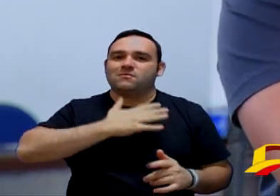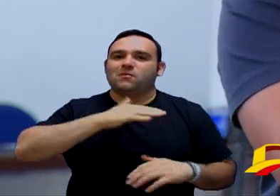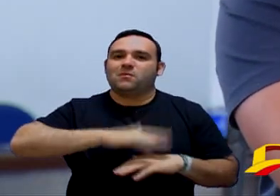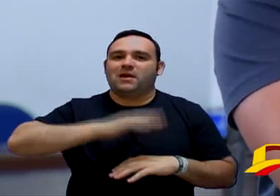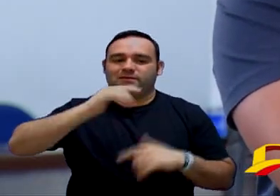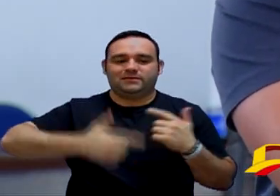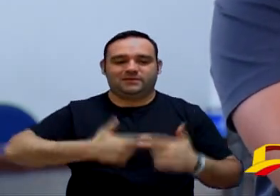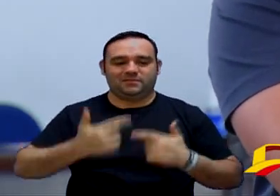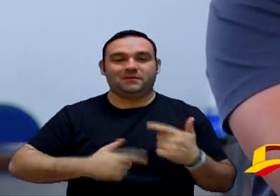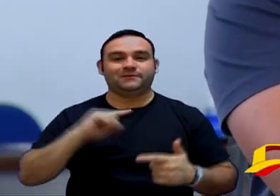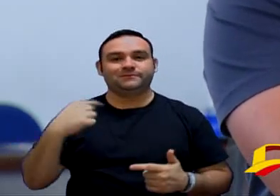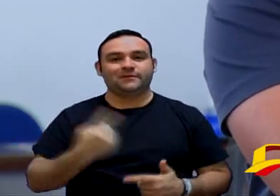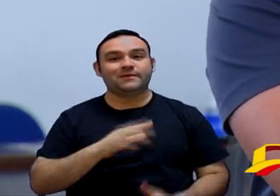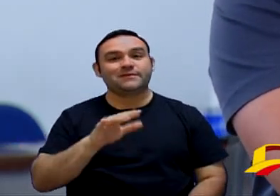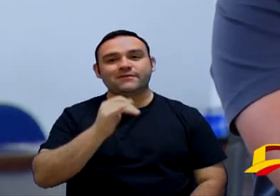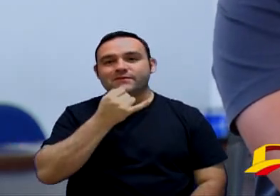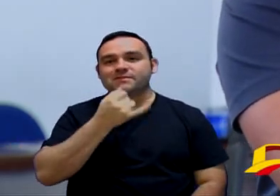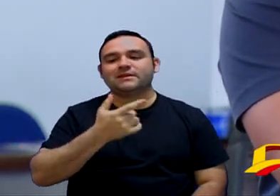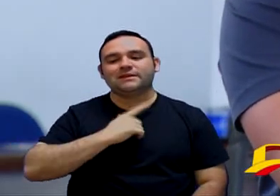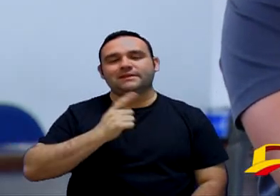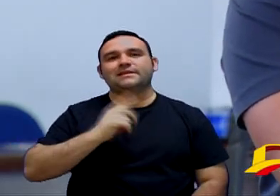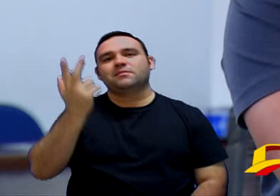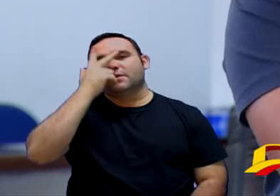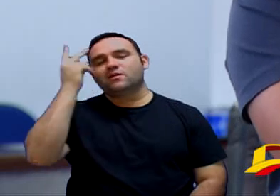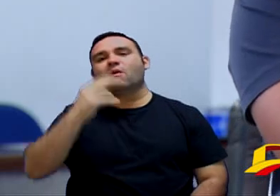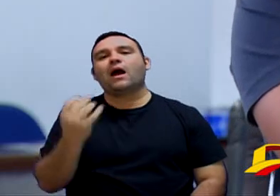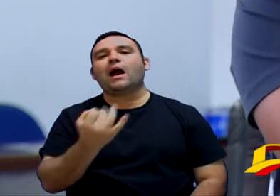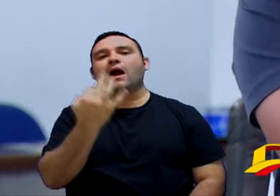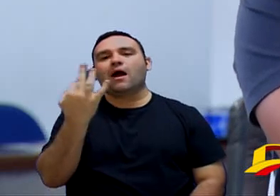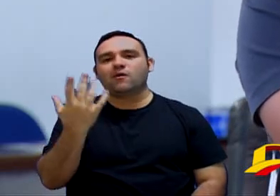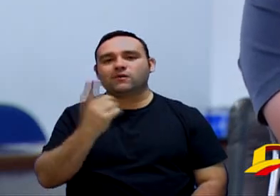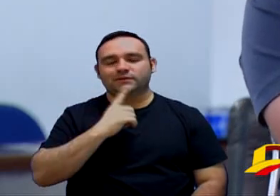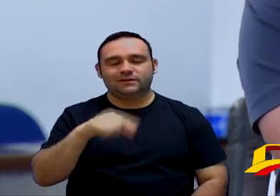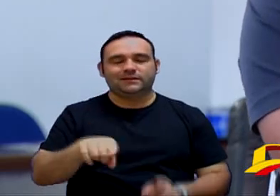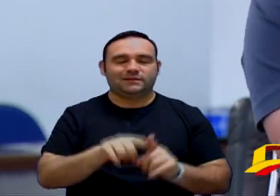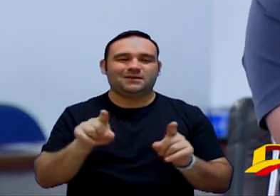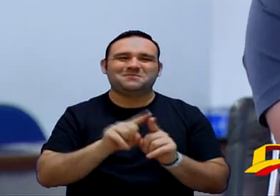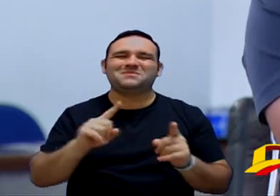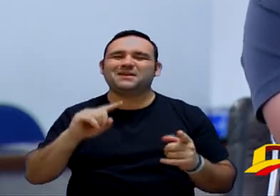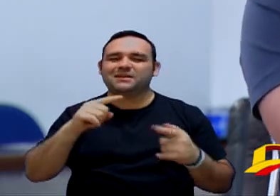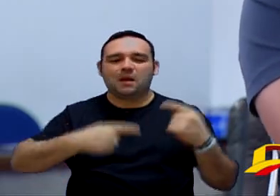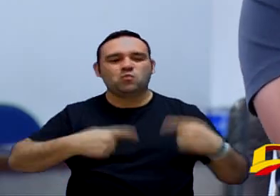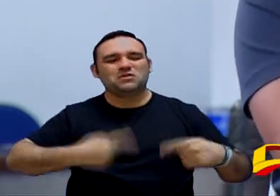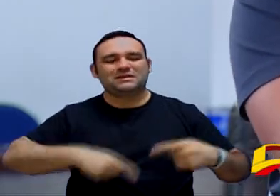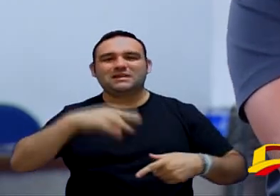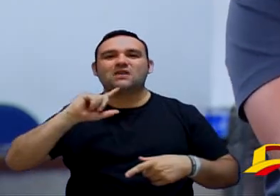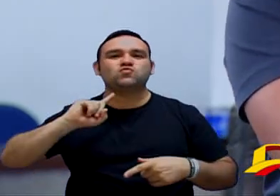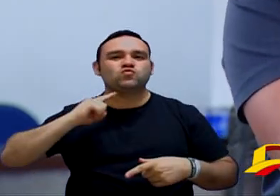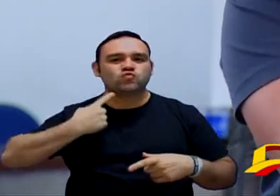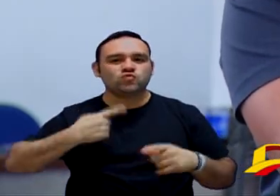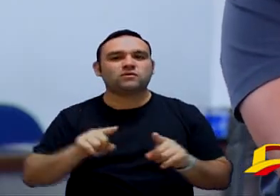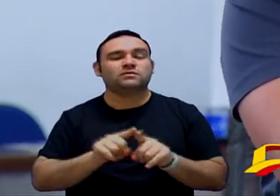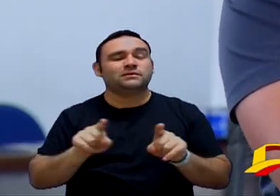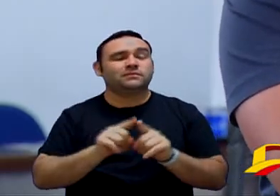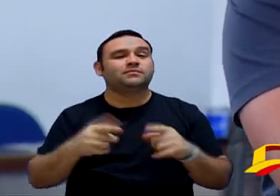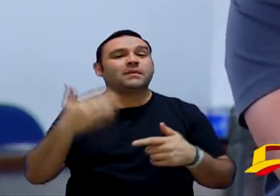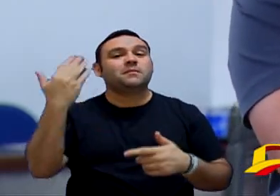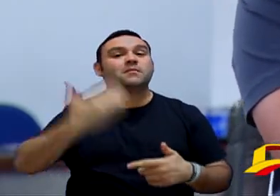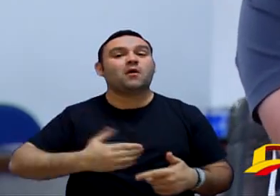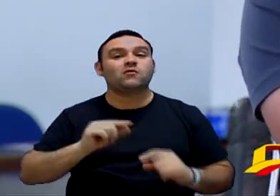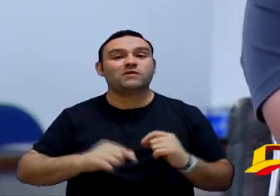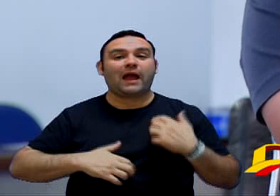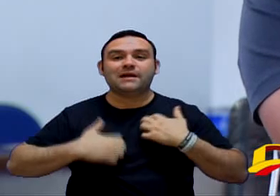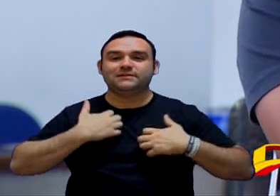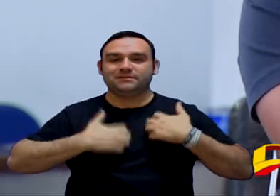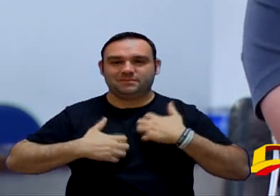então Presidente infelizmente ainda existem pessoas que joga nesse mundo sujo dentro da política e mostra cada vez mais o